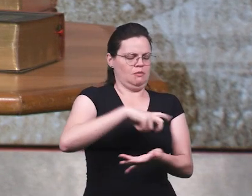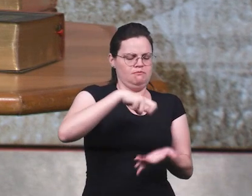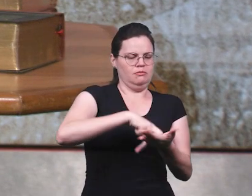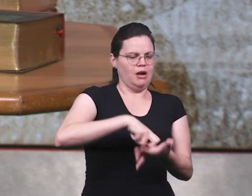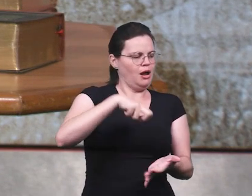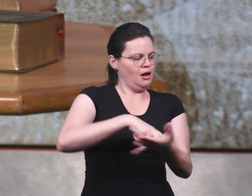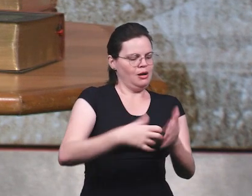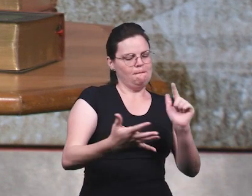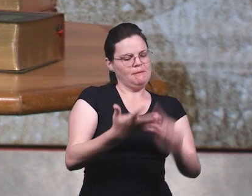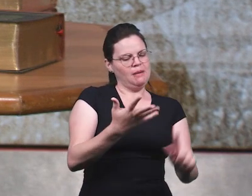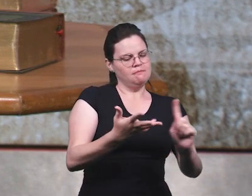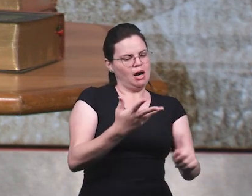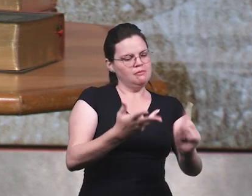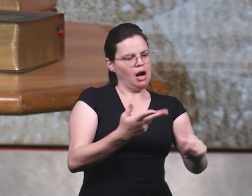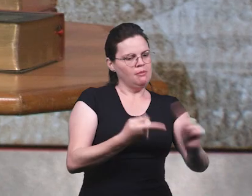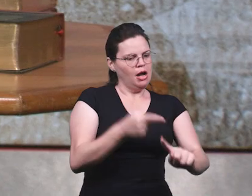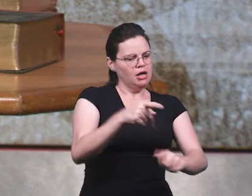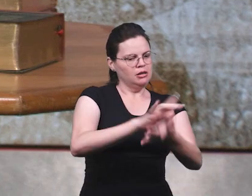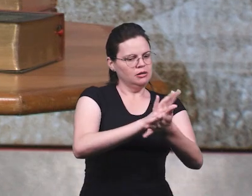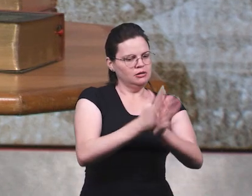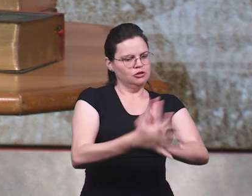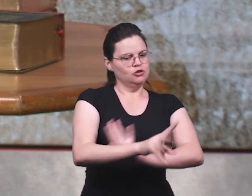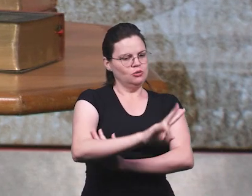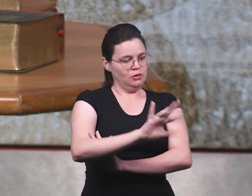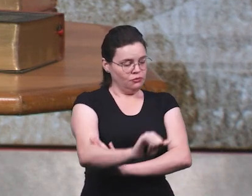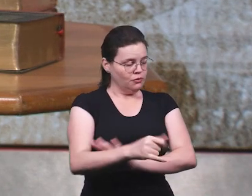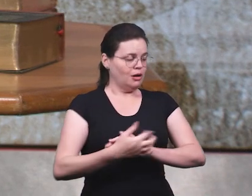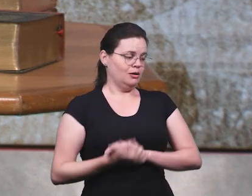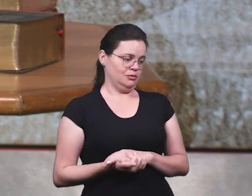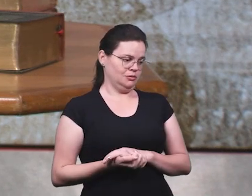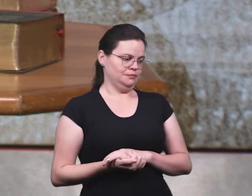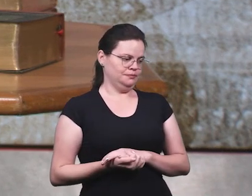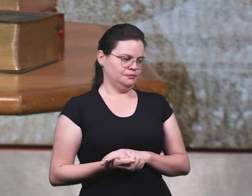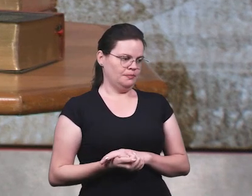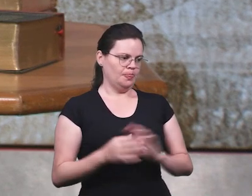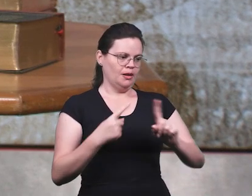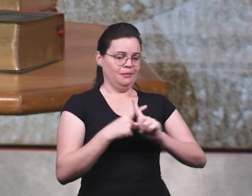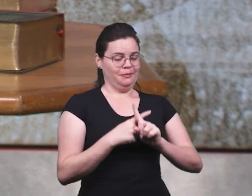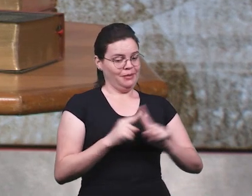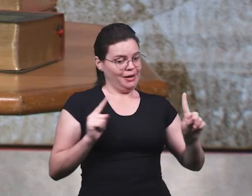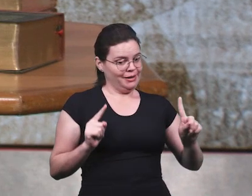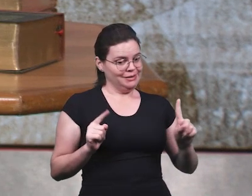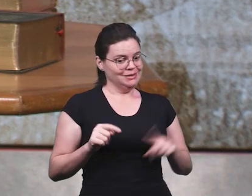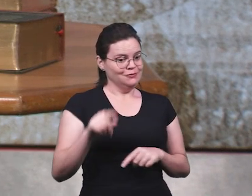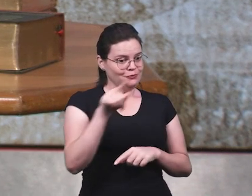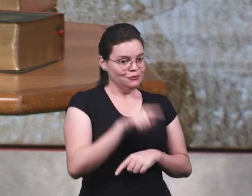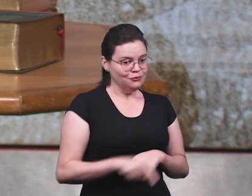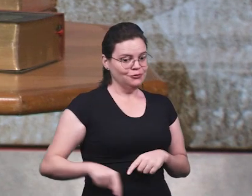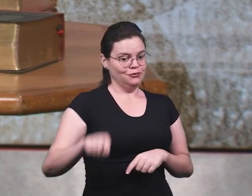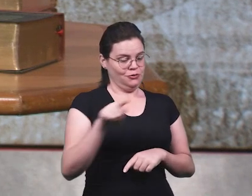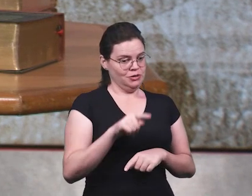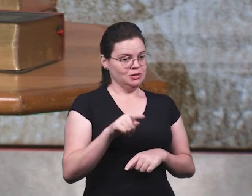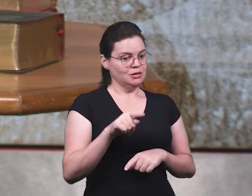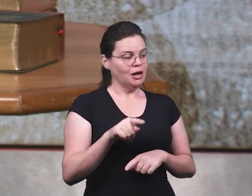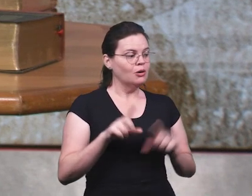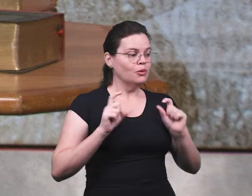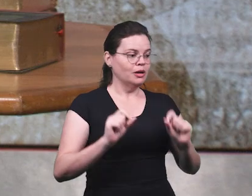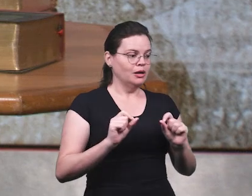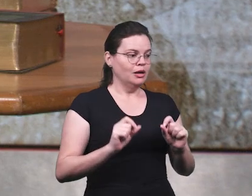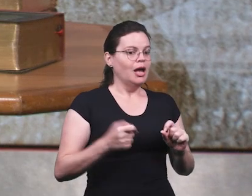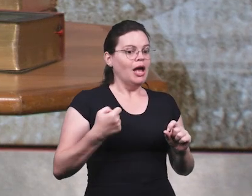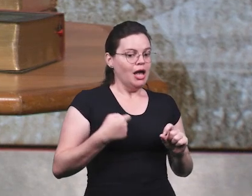e para que sejas destruído da terra. Mas deveras para isto te mantive,